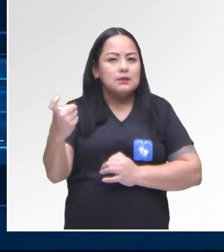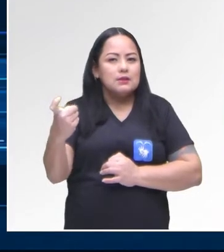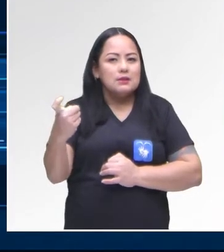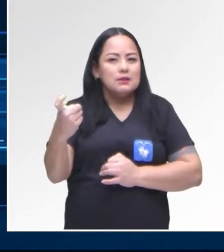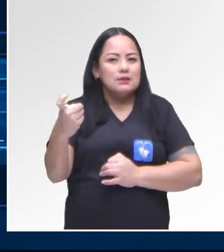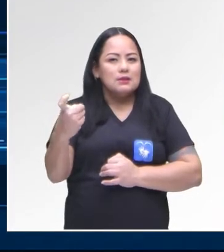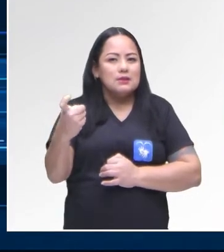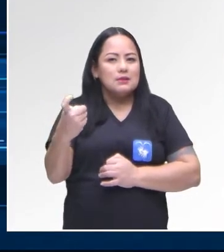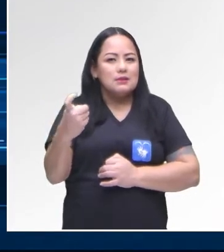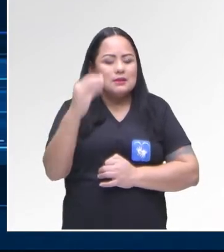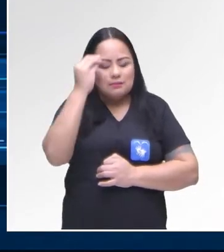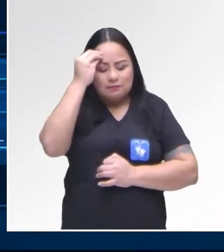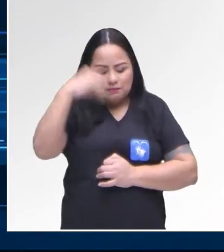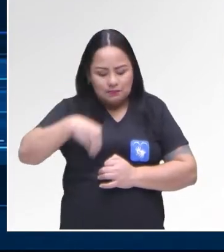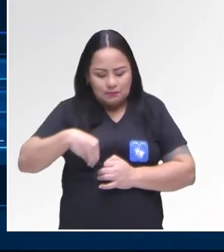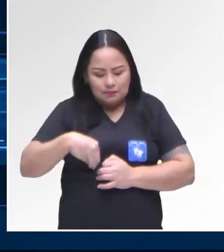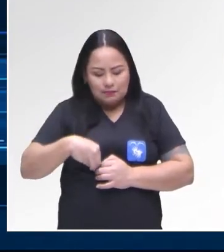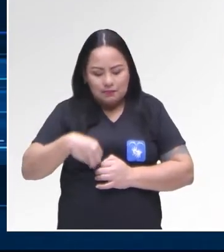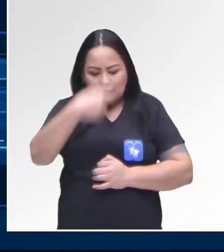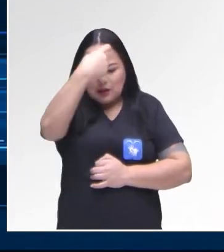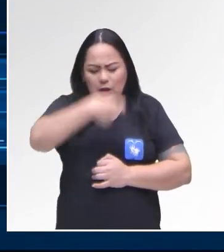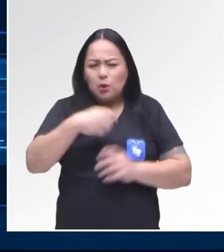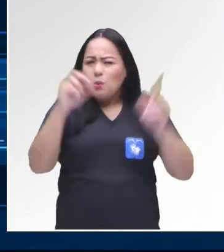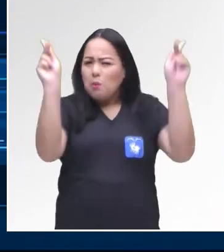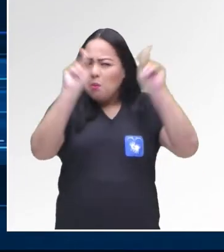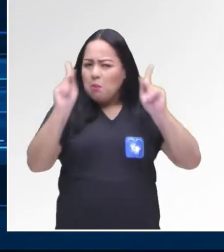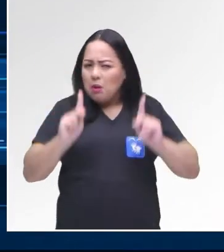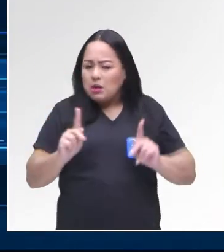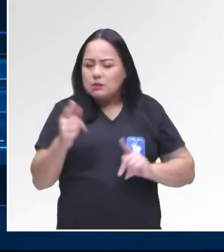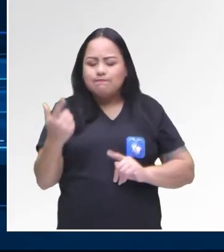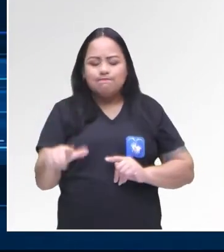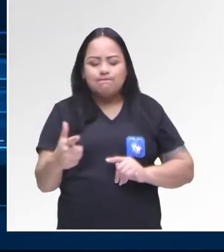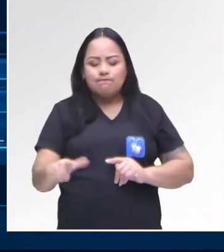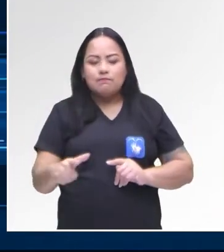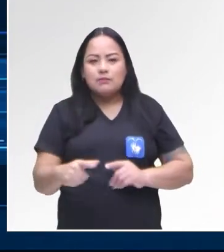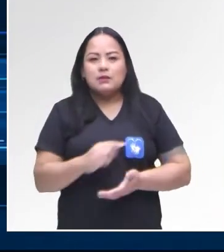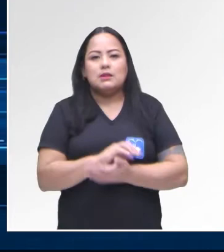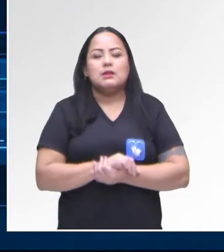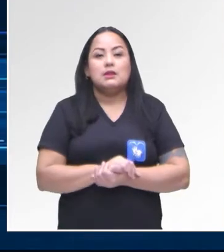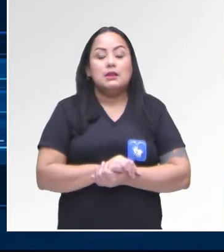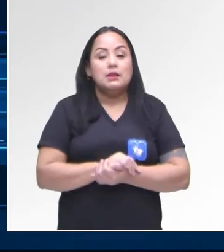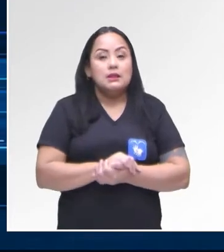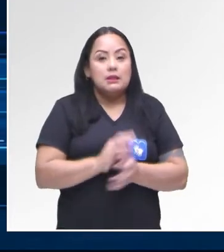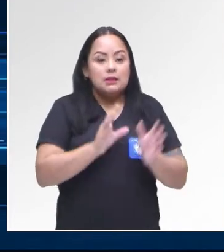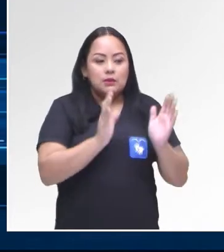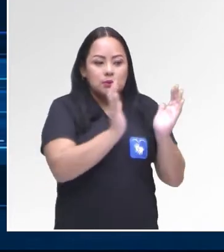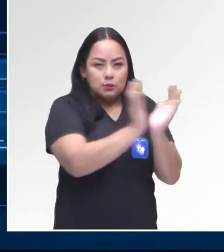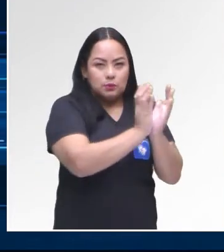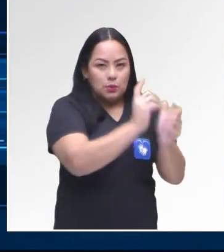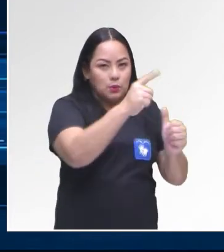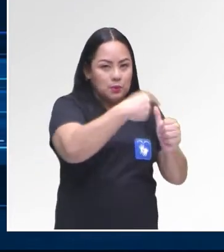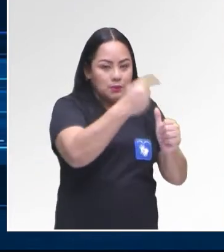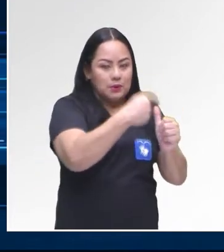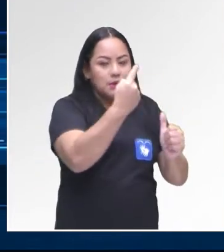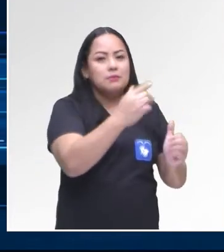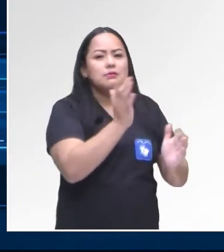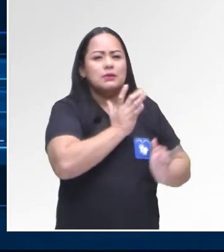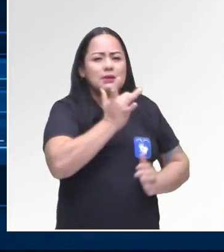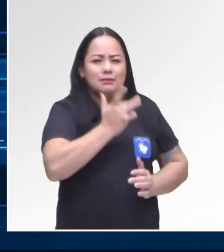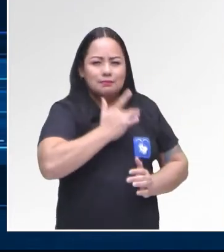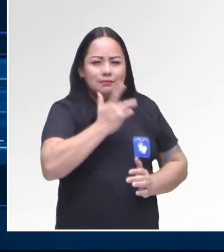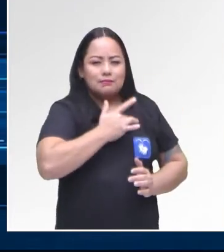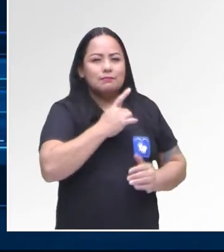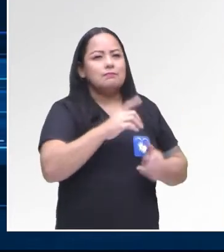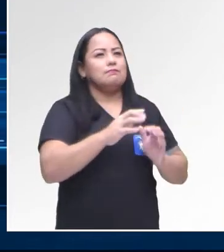consegui. Eu já não tenho paz. Olha que interessante. Nós saímos então da primeira geração, que era a natureza,